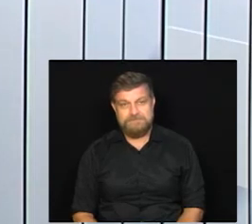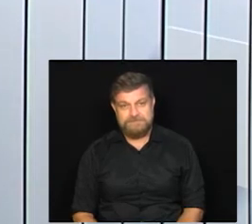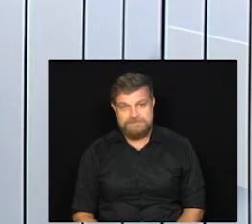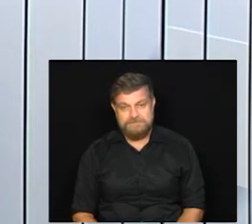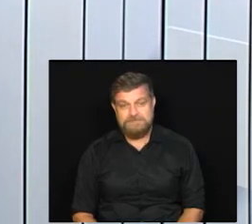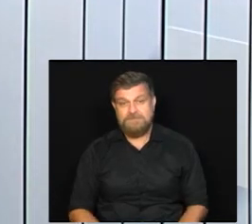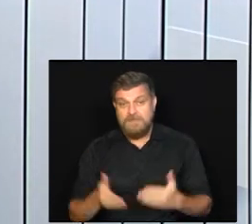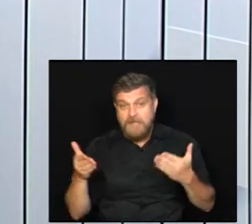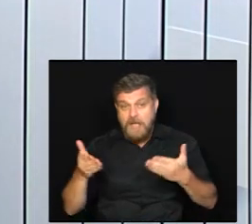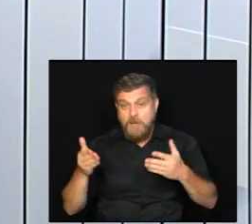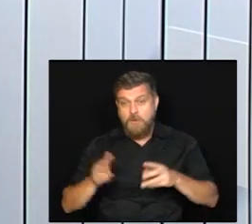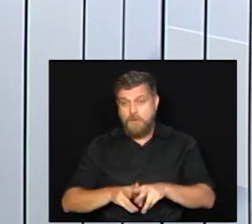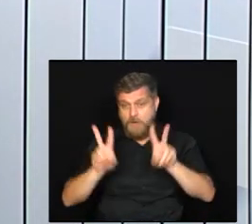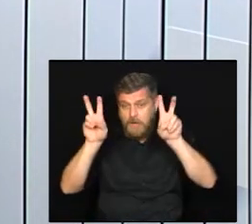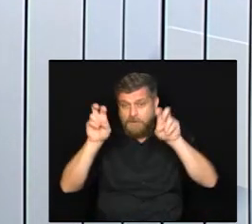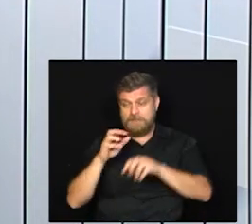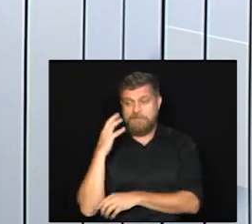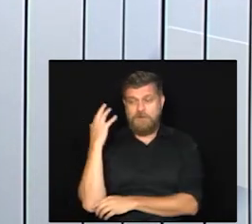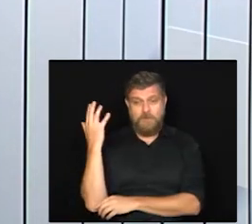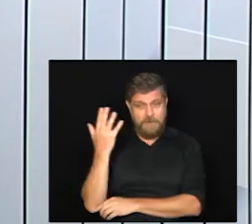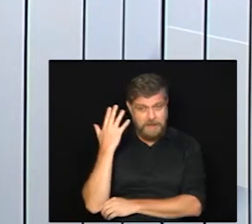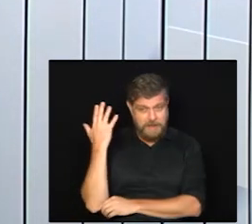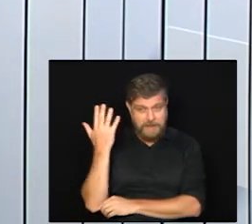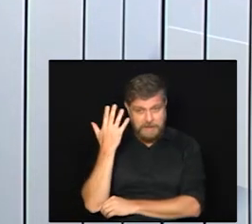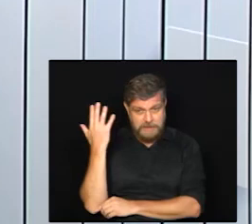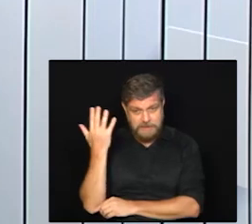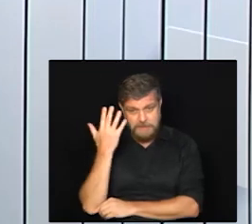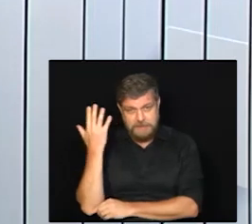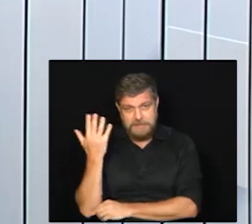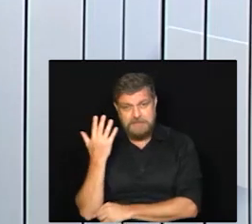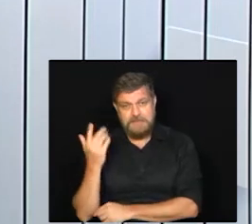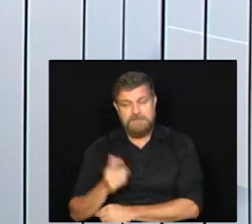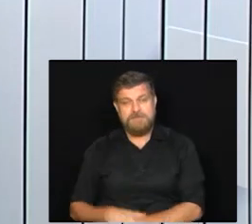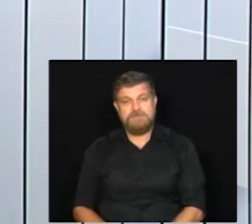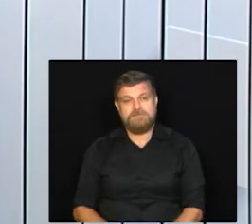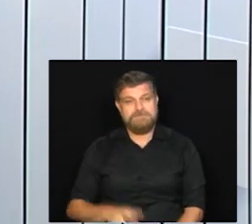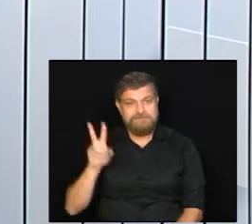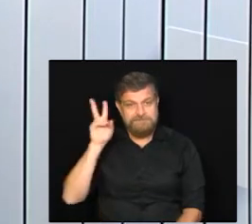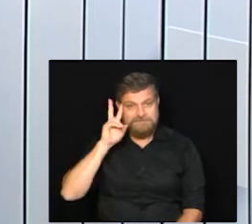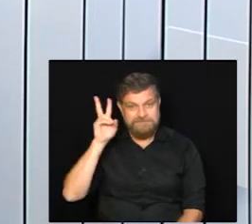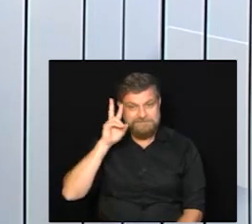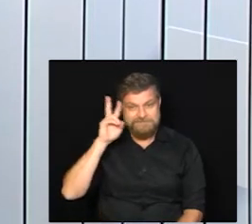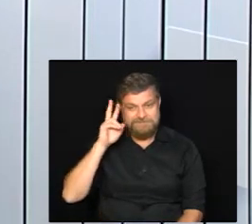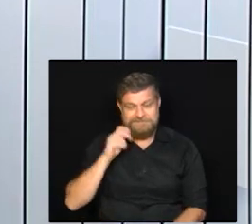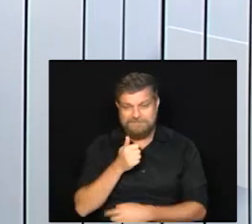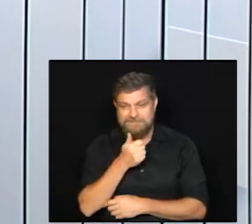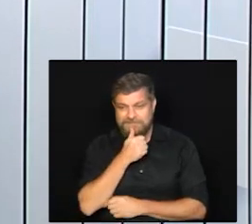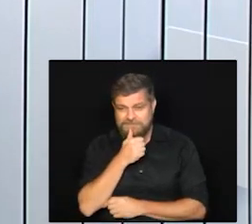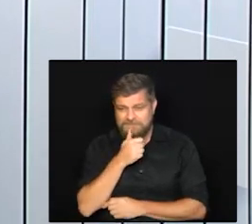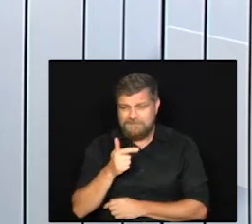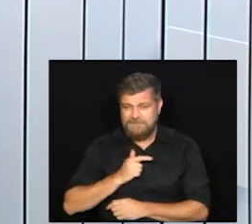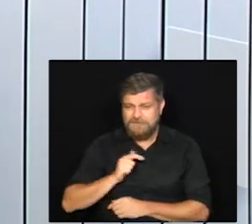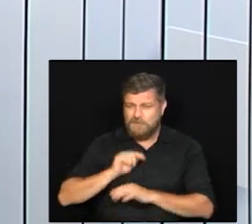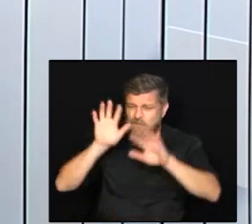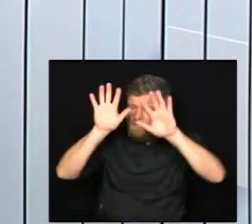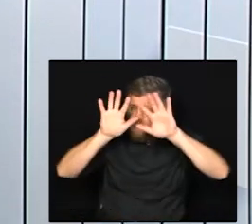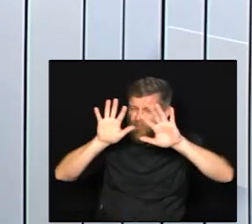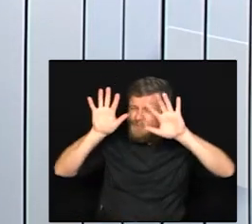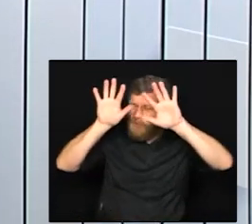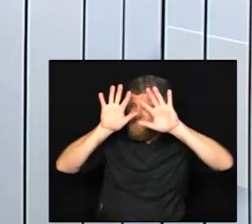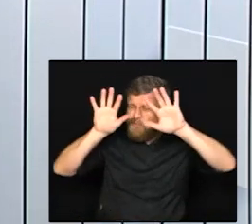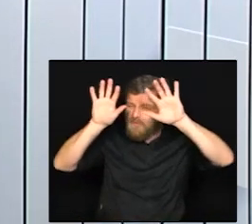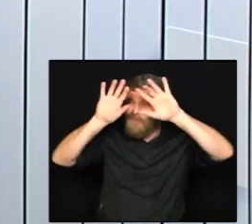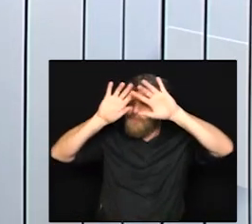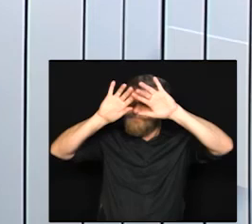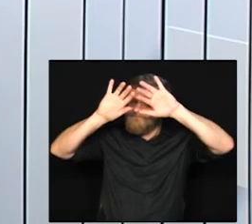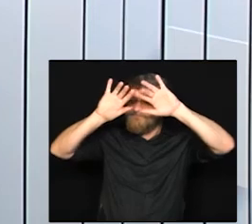Vamos falar então sobre a previsão do tempo, né? Aqui nesta segunda-feira, ainda de tempo instável, muitas